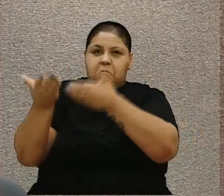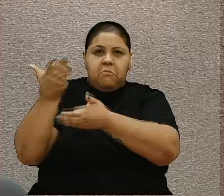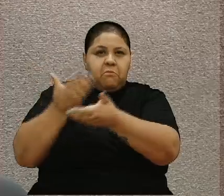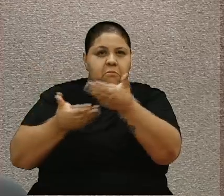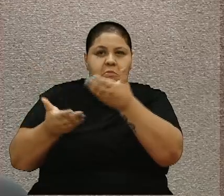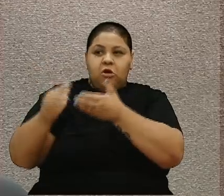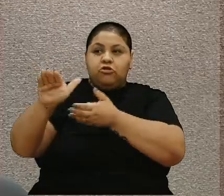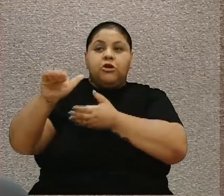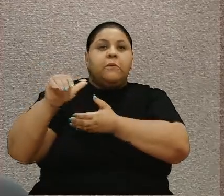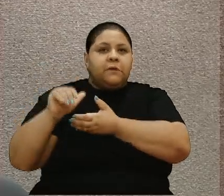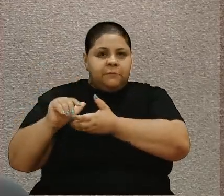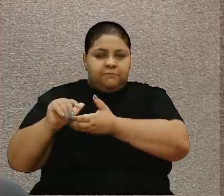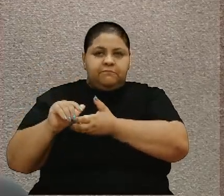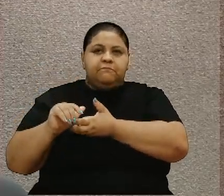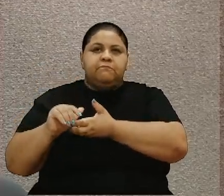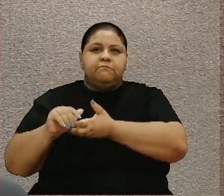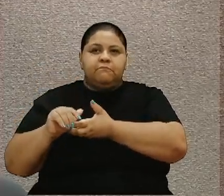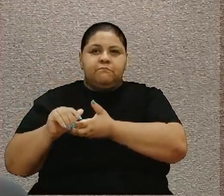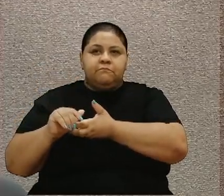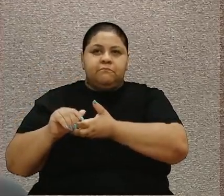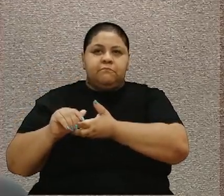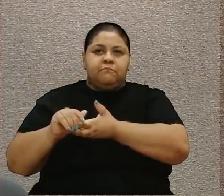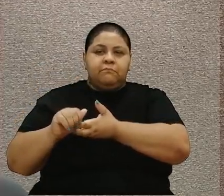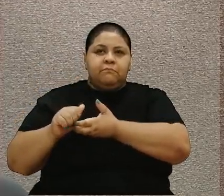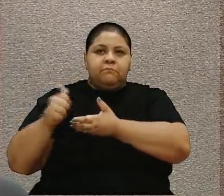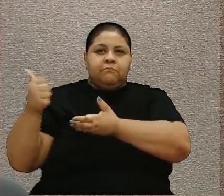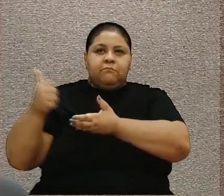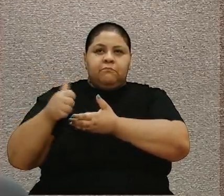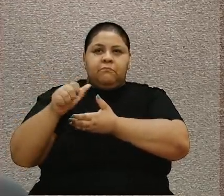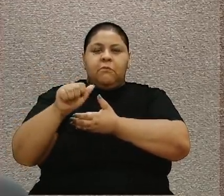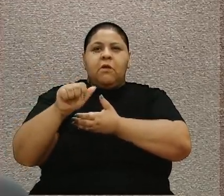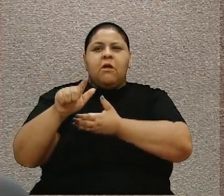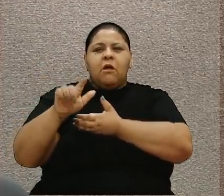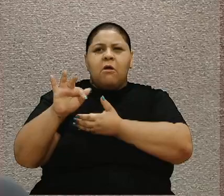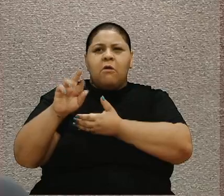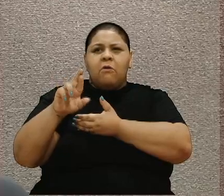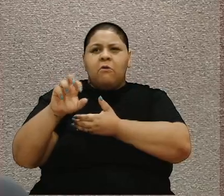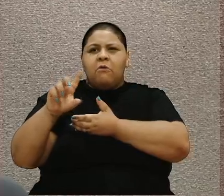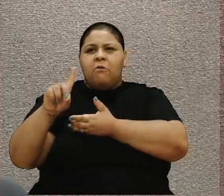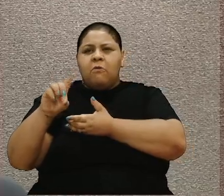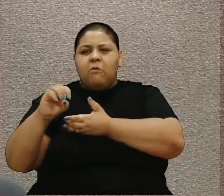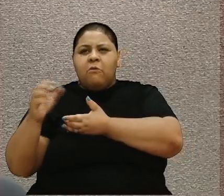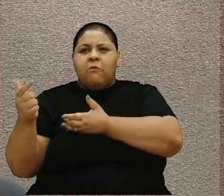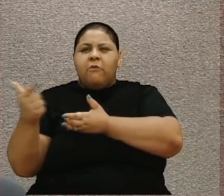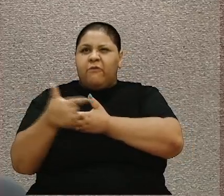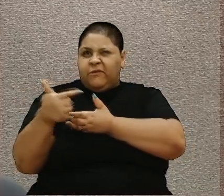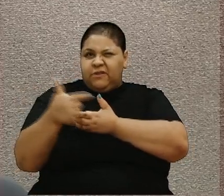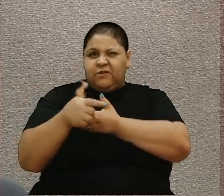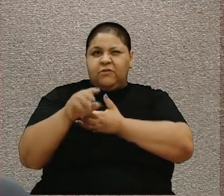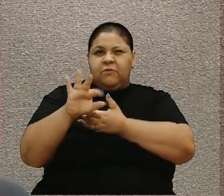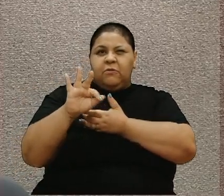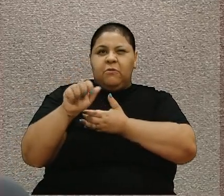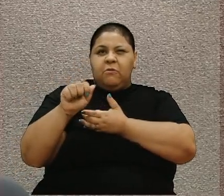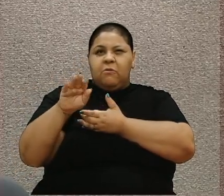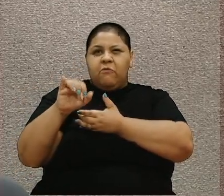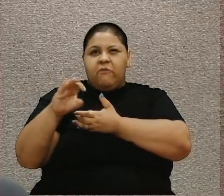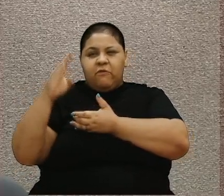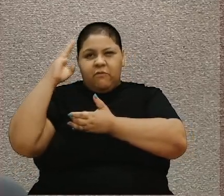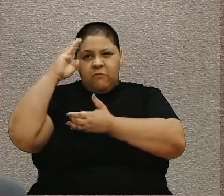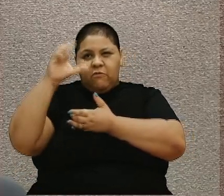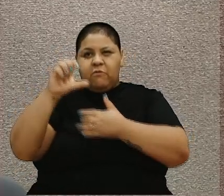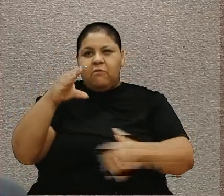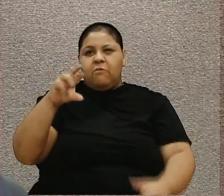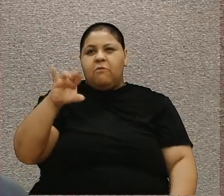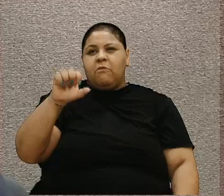chamado. São eles: primeiro sargento Alfeu Daniel Machado, segundo sargento Fábio Aguirres Gonçalves, soldado Christian,